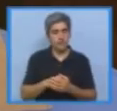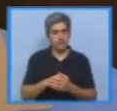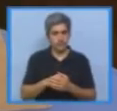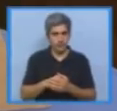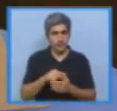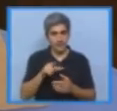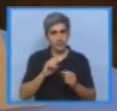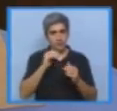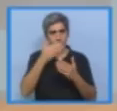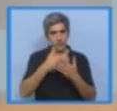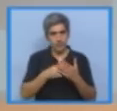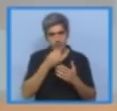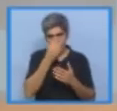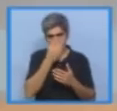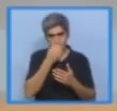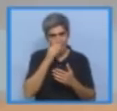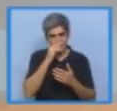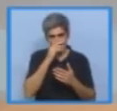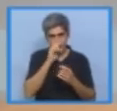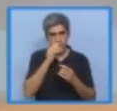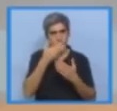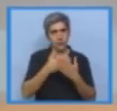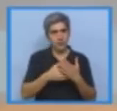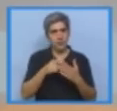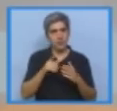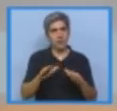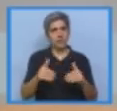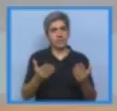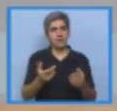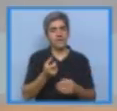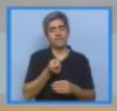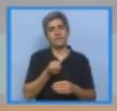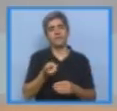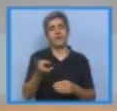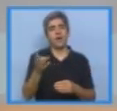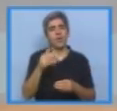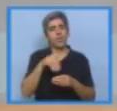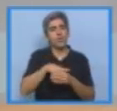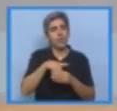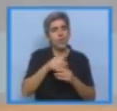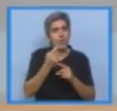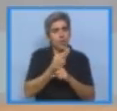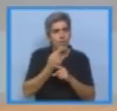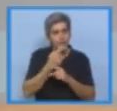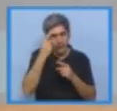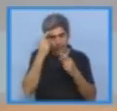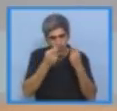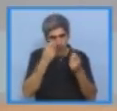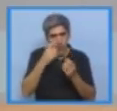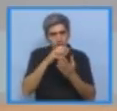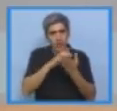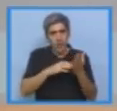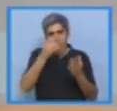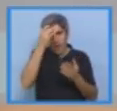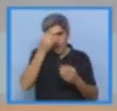este portal, ao entrar, é sobretudo um portal que oferece vários conteúdos de reflexão, artigos de